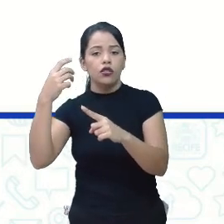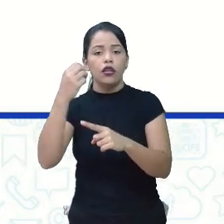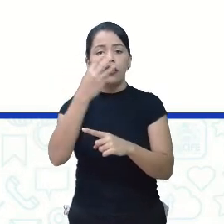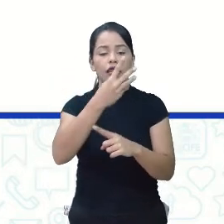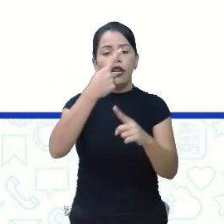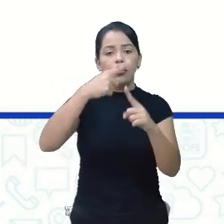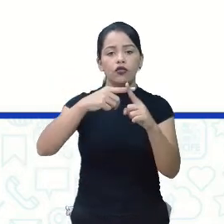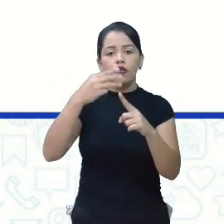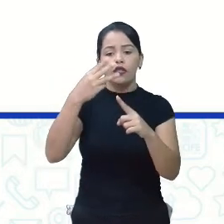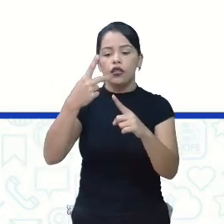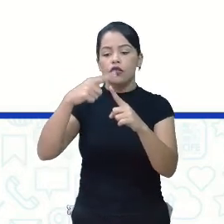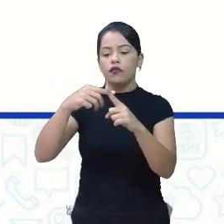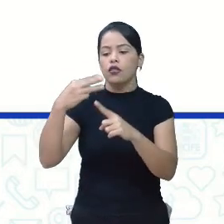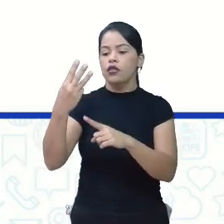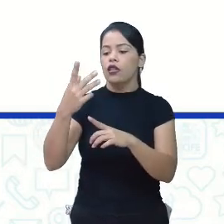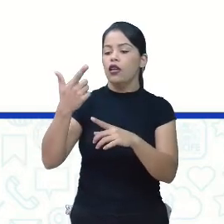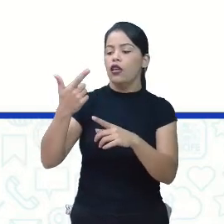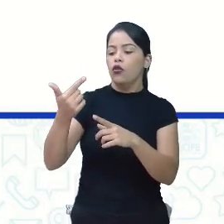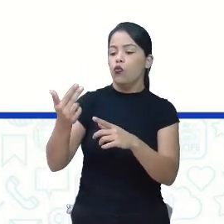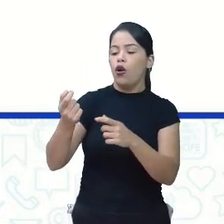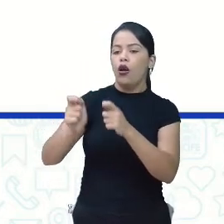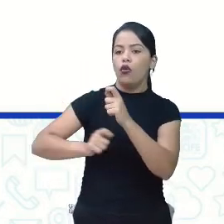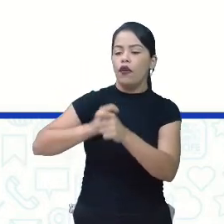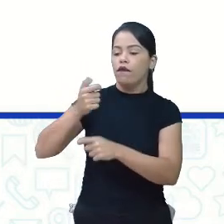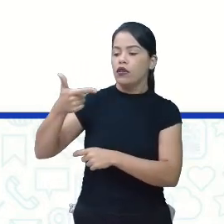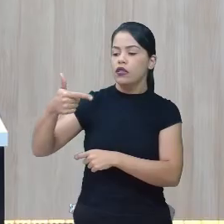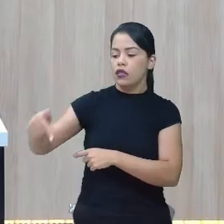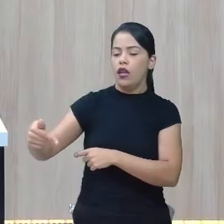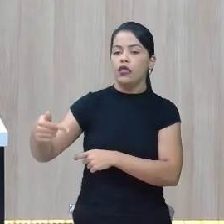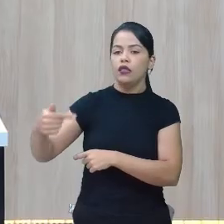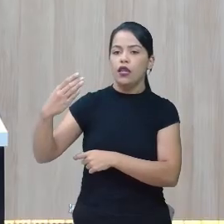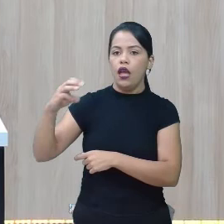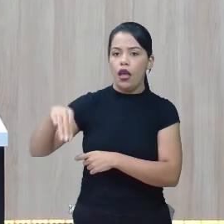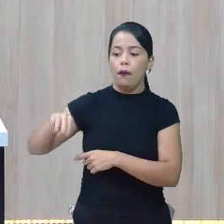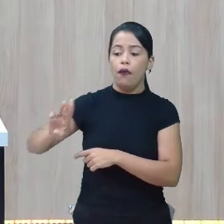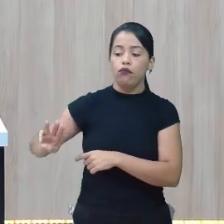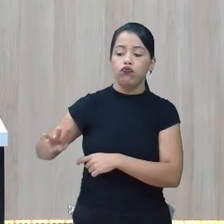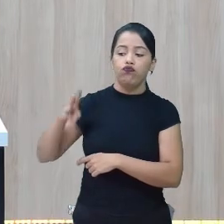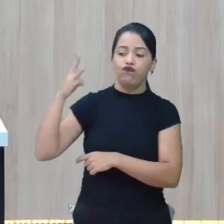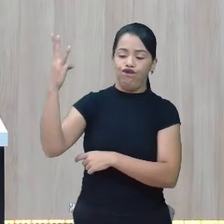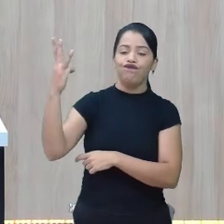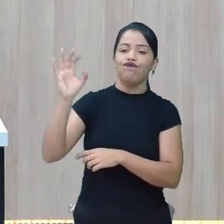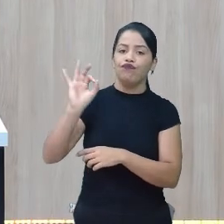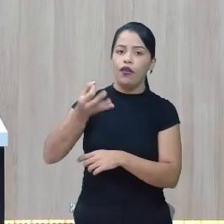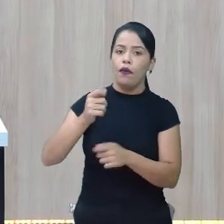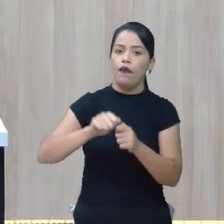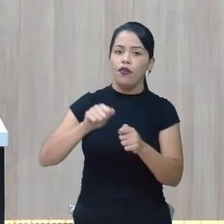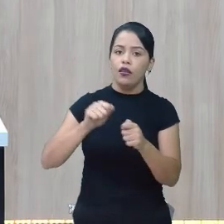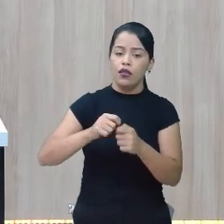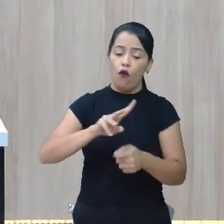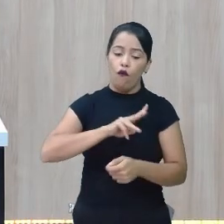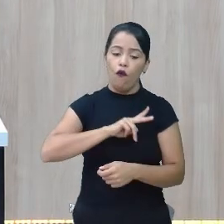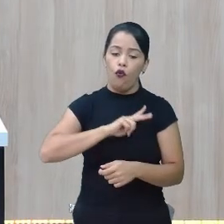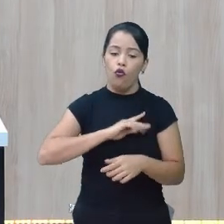ter 27 centímetros cúbicos para poder fazer o volume desse cubinho que está aí, tá bom?